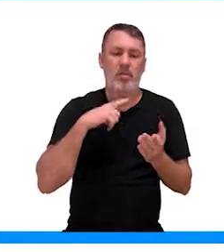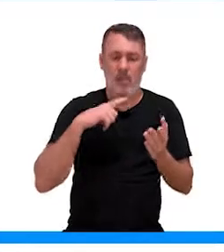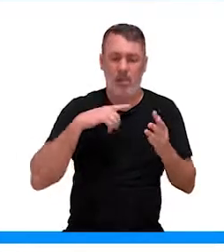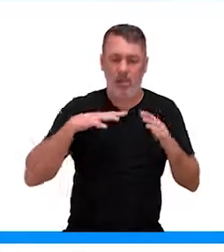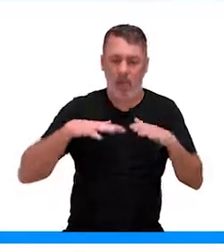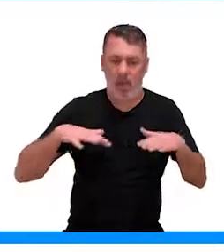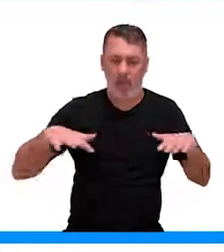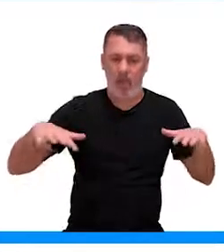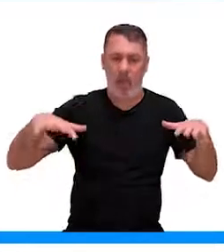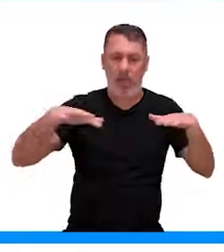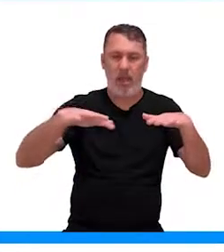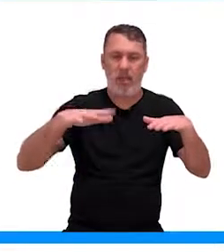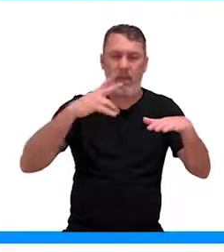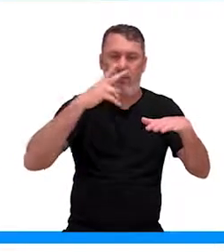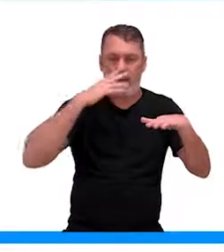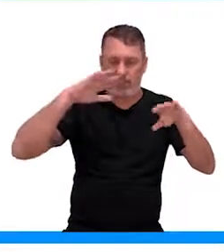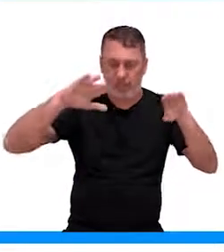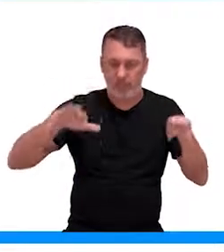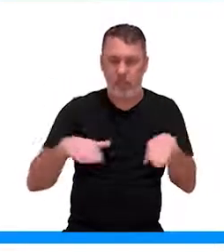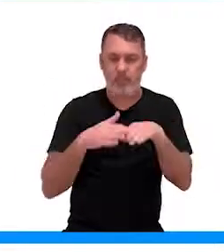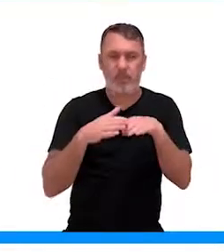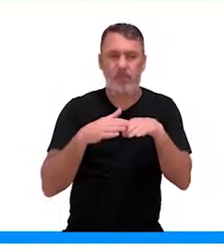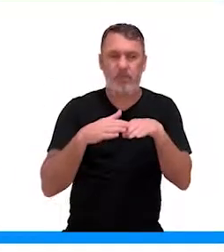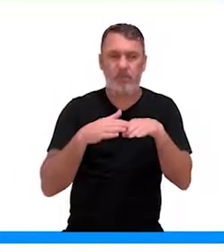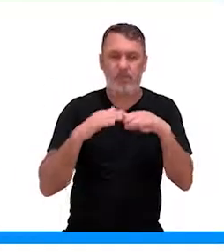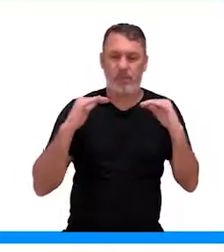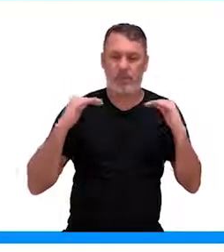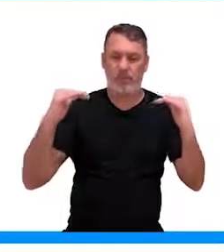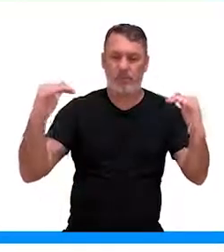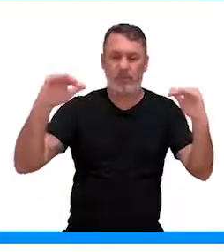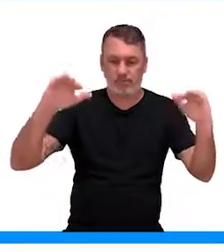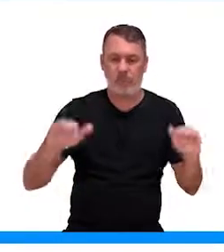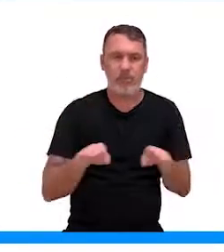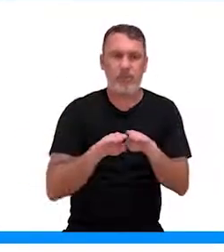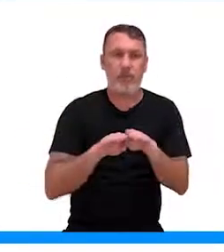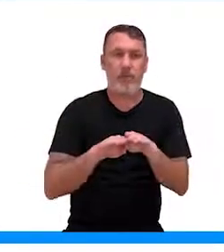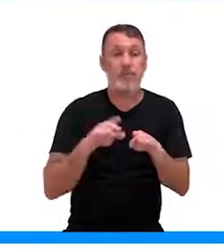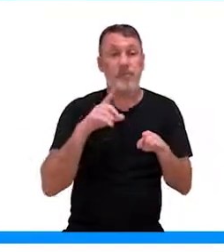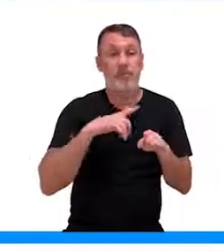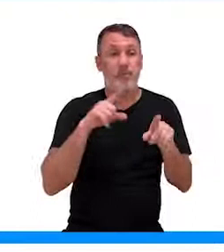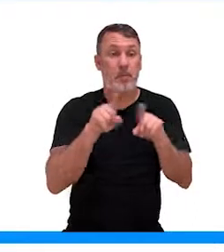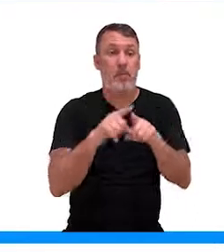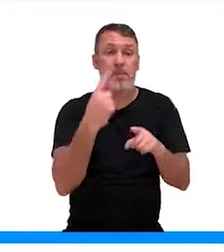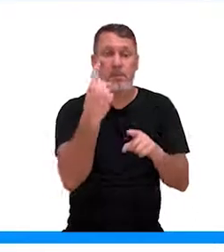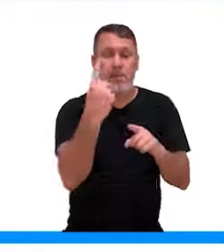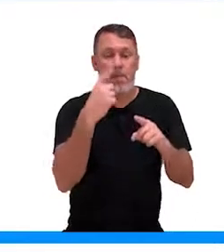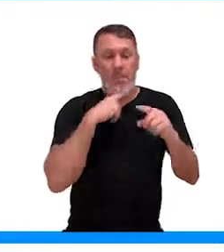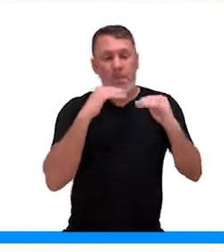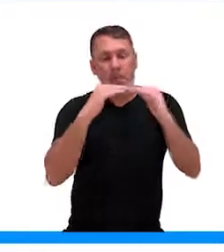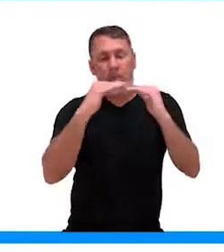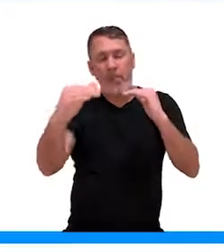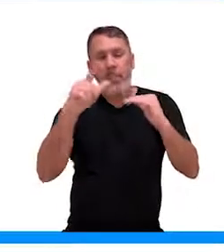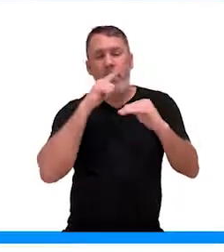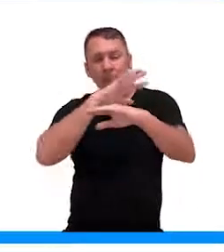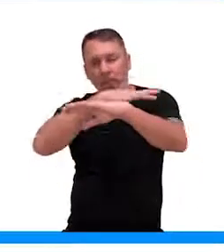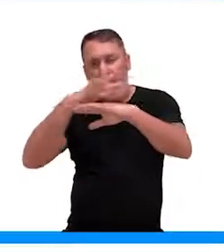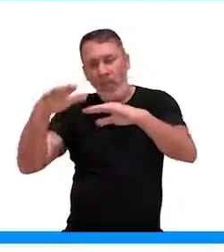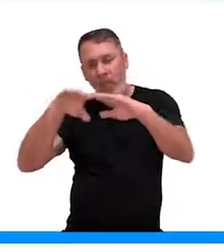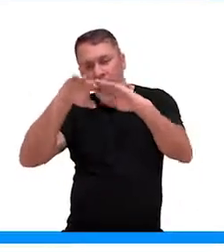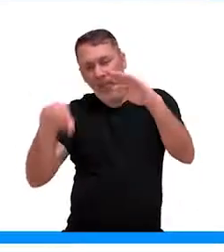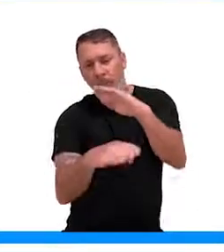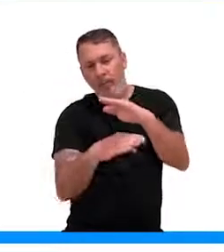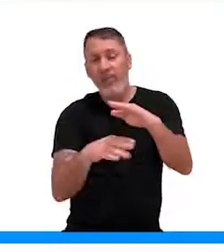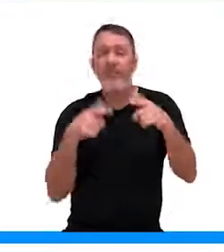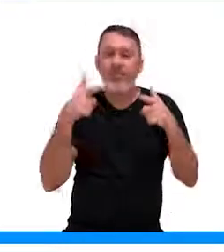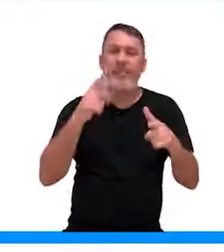áreas que a circundam, às áreas vizinhas que são ao seu redor. E a depressão absoluta é um ponto que está aí abaixo do nível do mar. A maior parte de